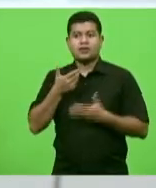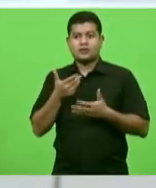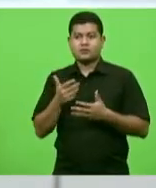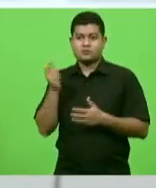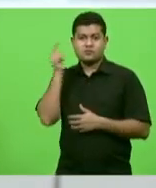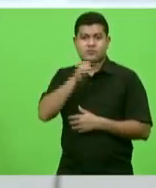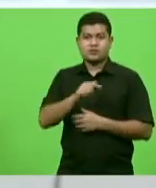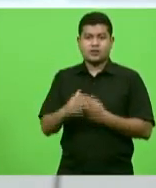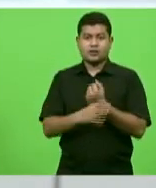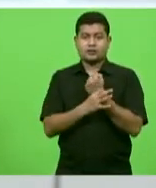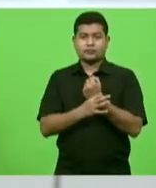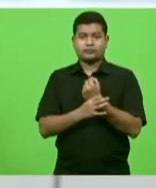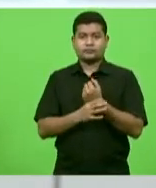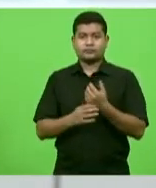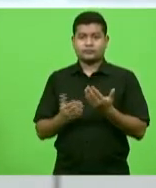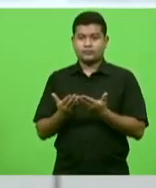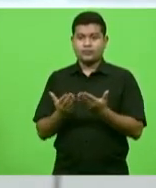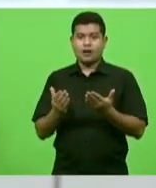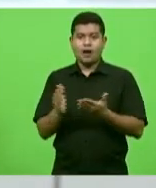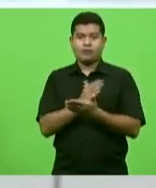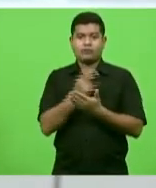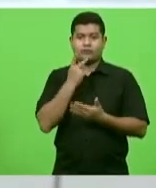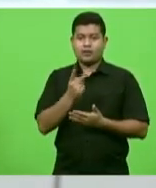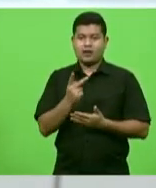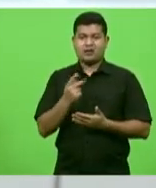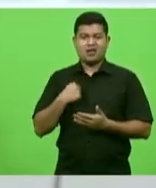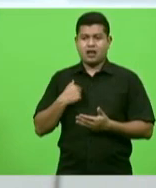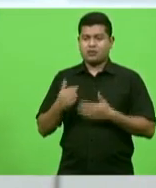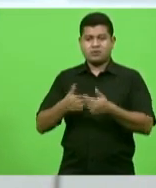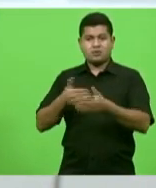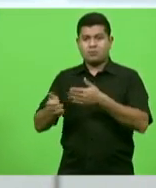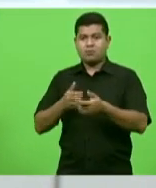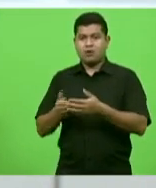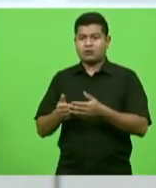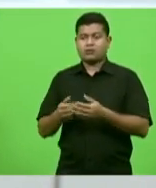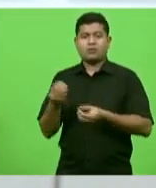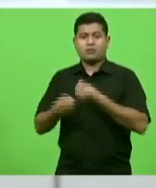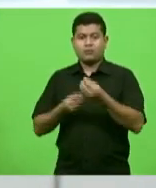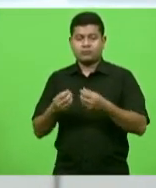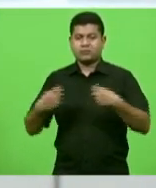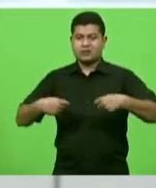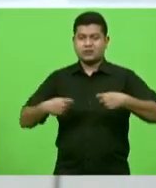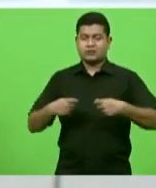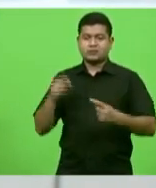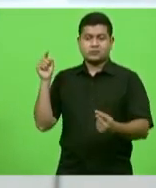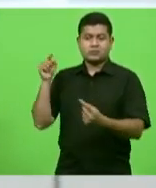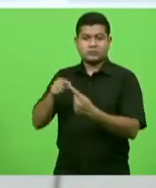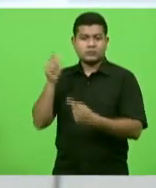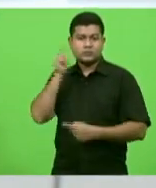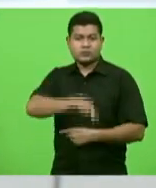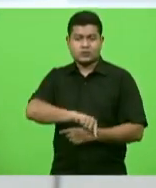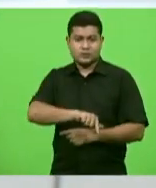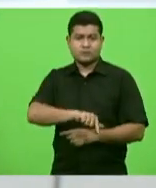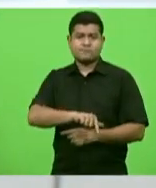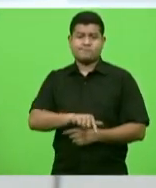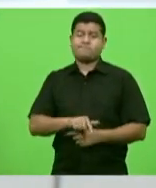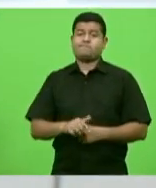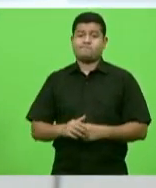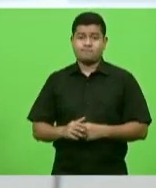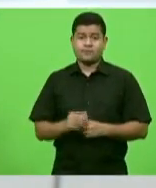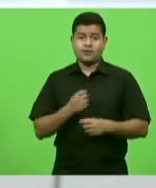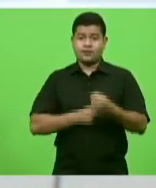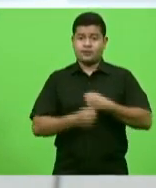nos meios justificam os fins é e em 17 de setembro de 2020